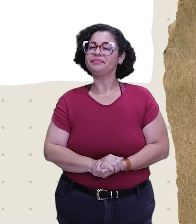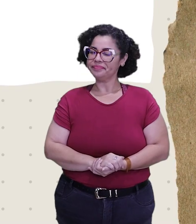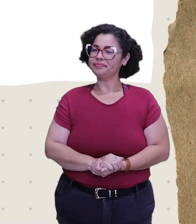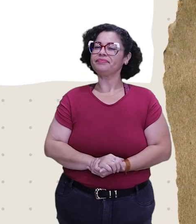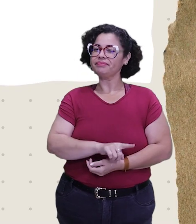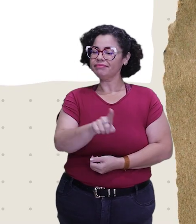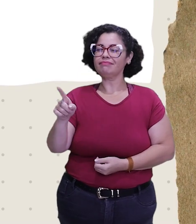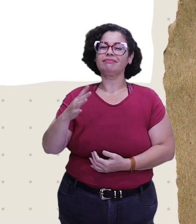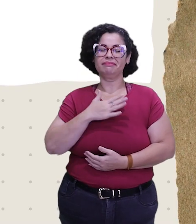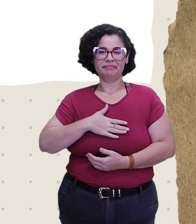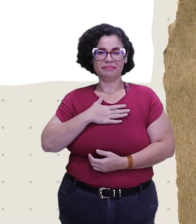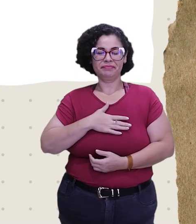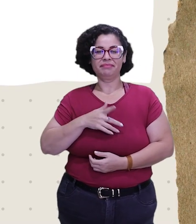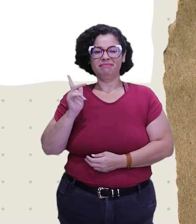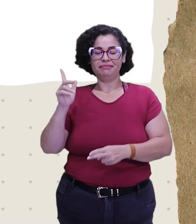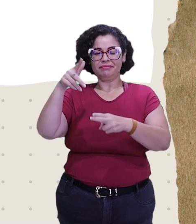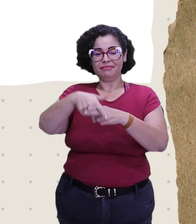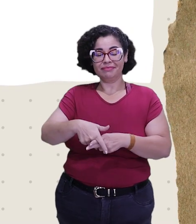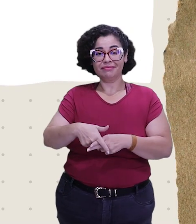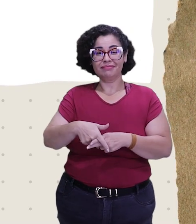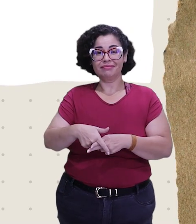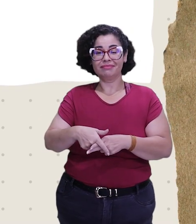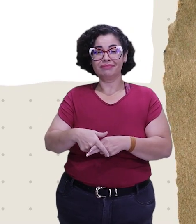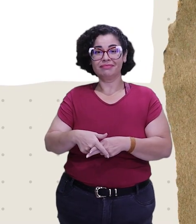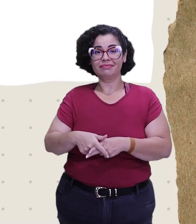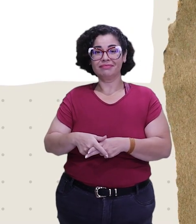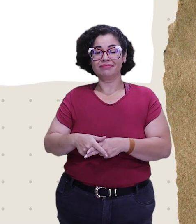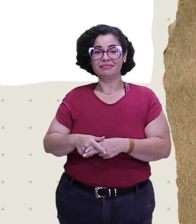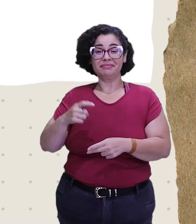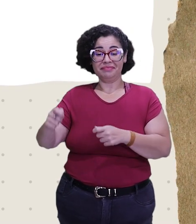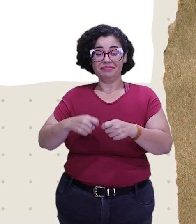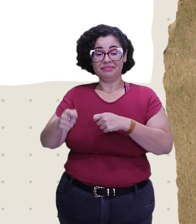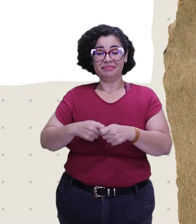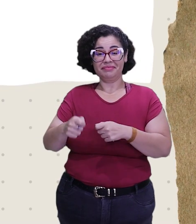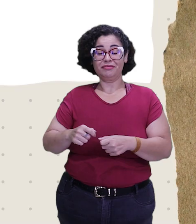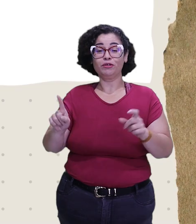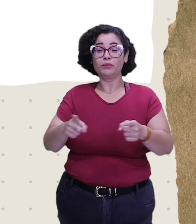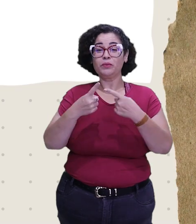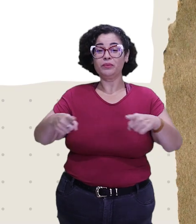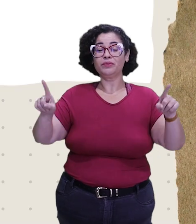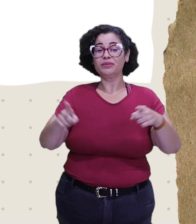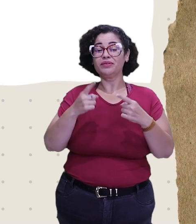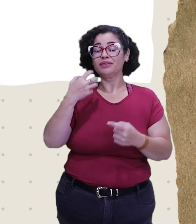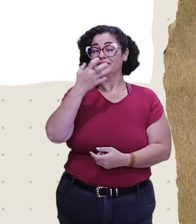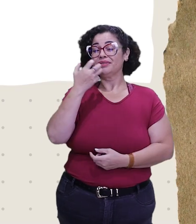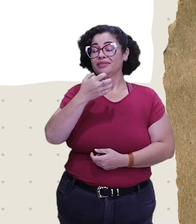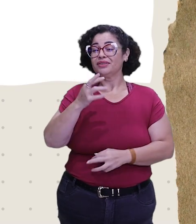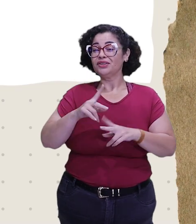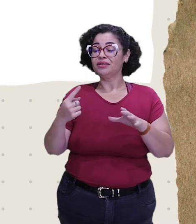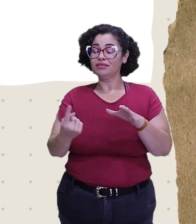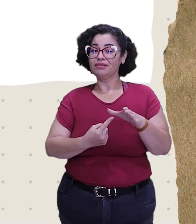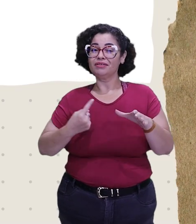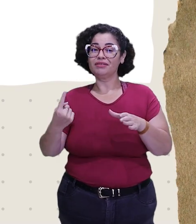queriam. O sertanejo trepou no carrossel, deu corda na pianola e começou a música de uma valsa antiga.